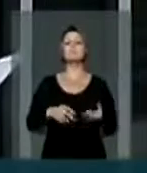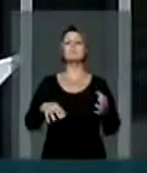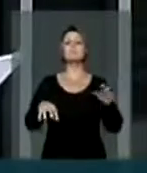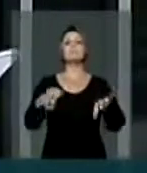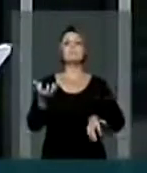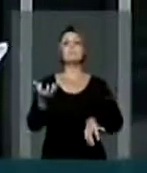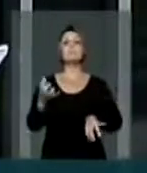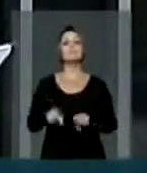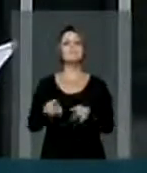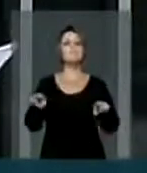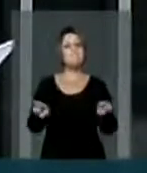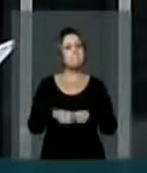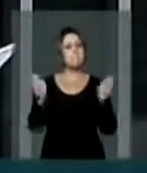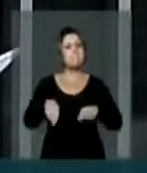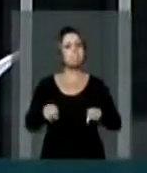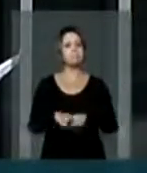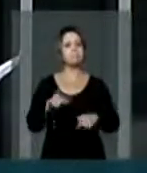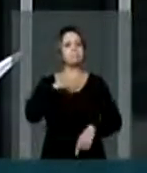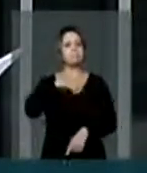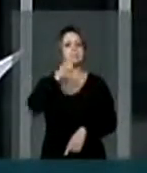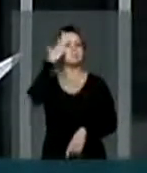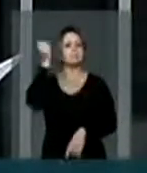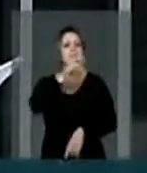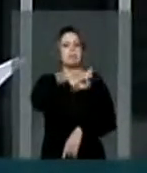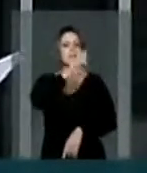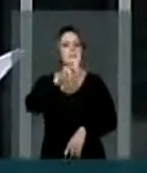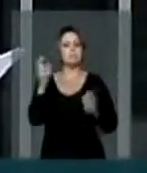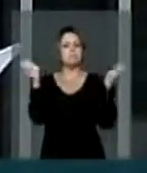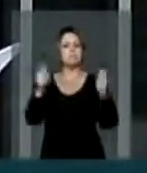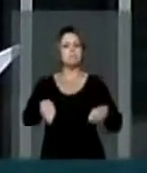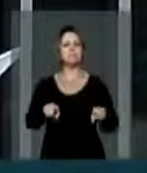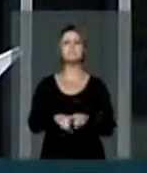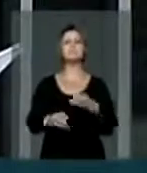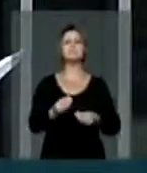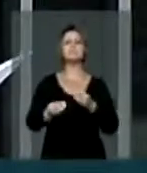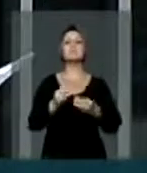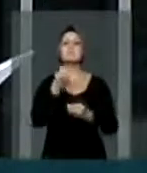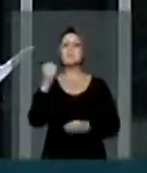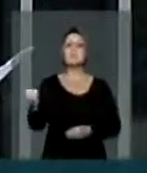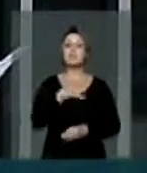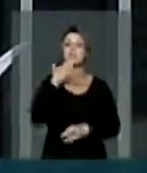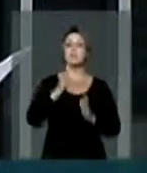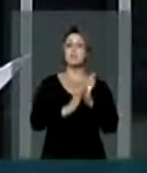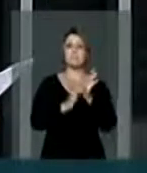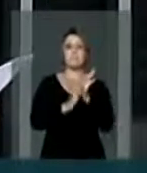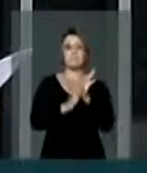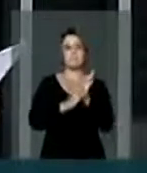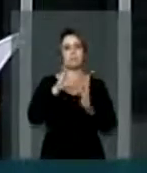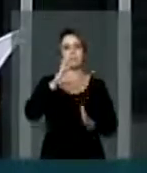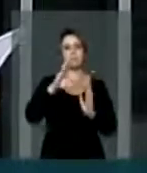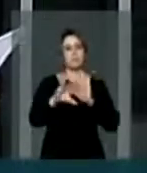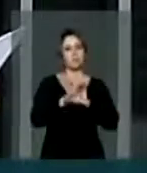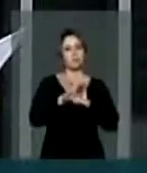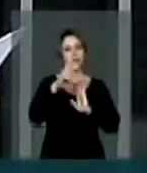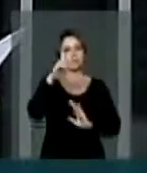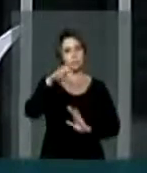possa recuperar a sua atribuição e competência em face dessa nova proposta do Código Penal.